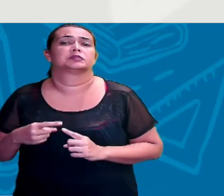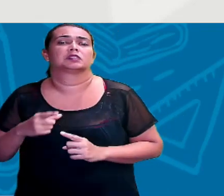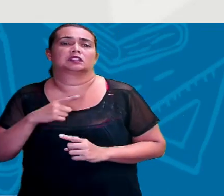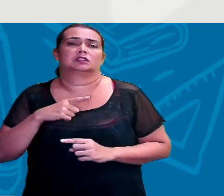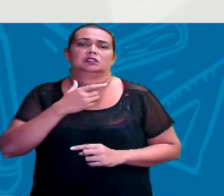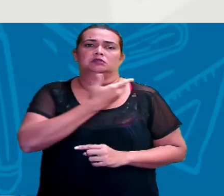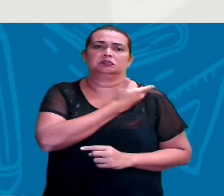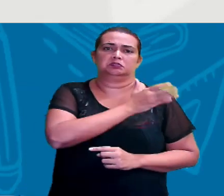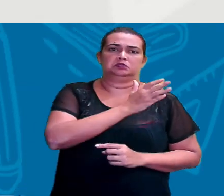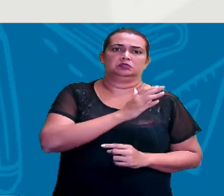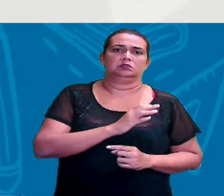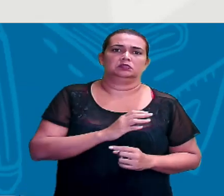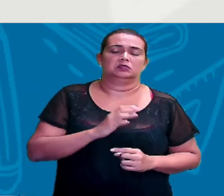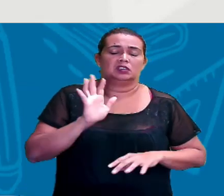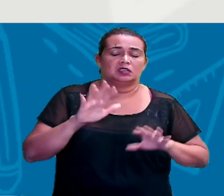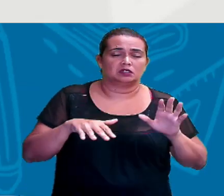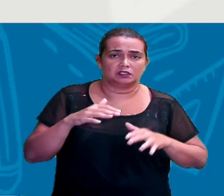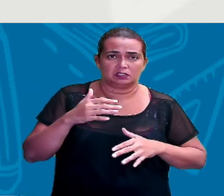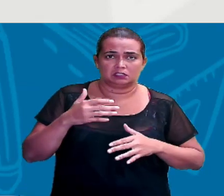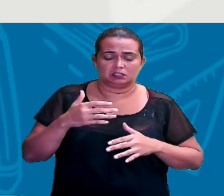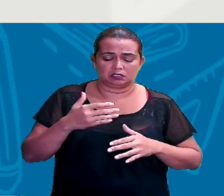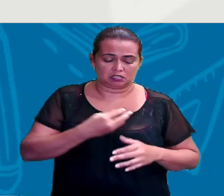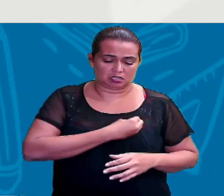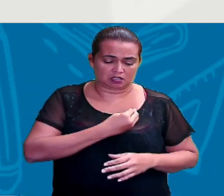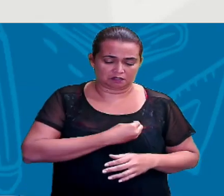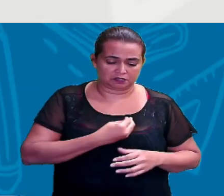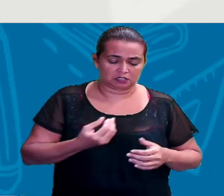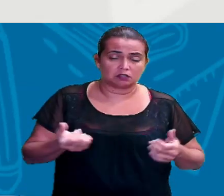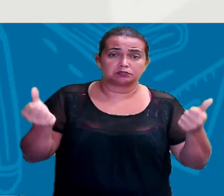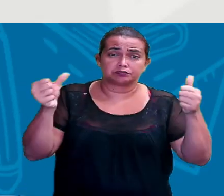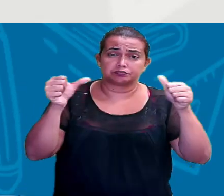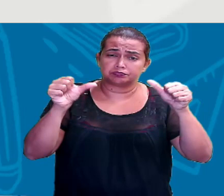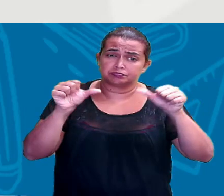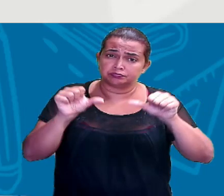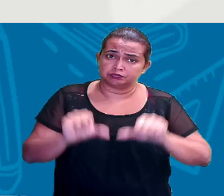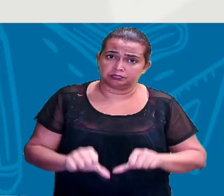da precariedade da qualidade de vida, certo?